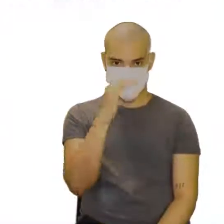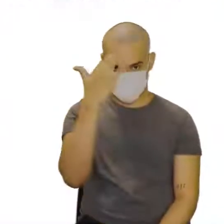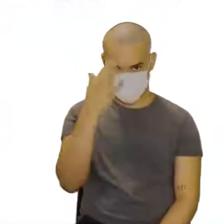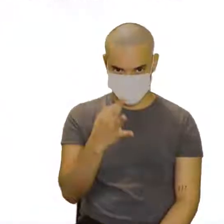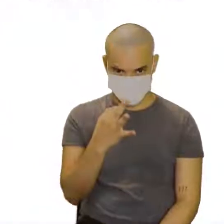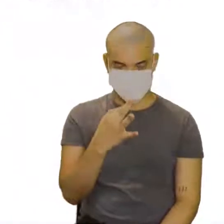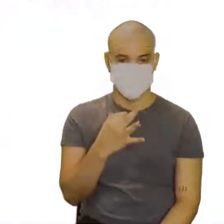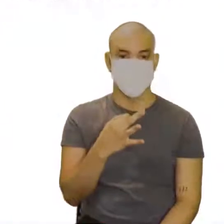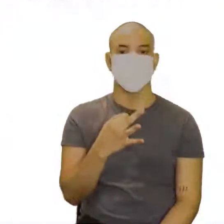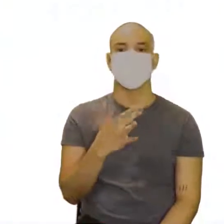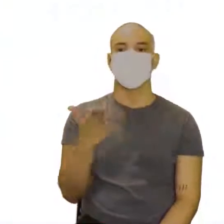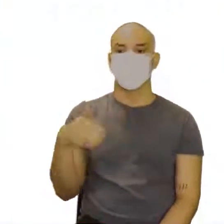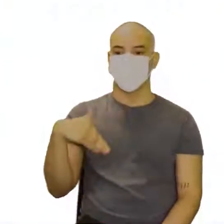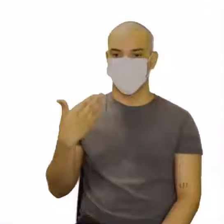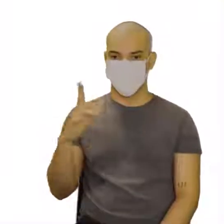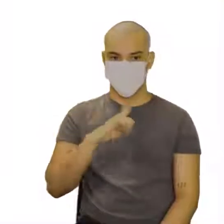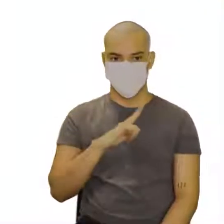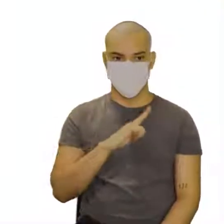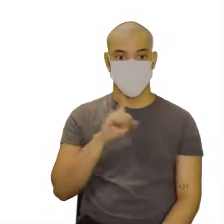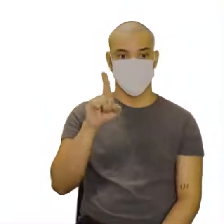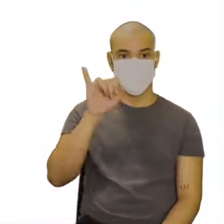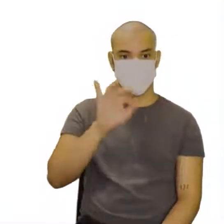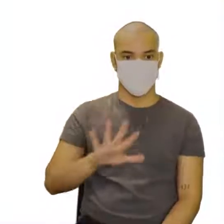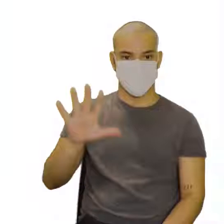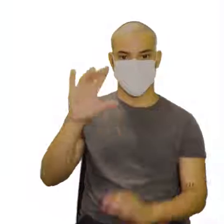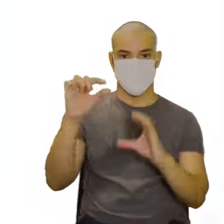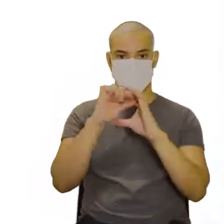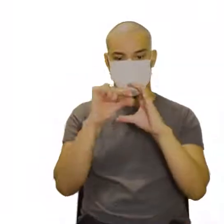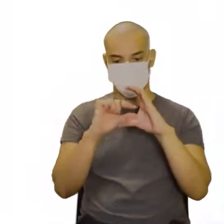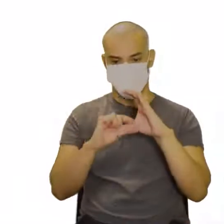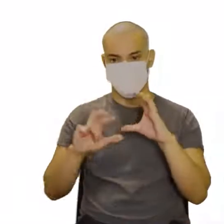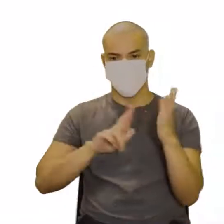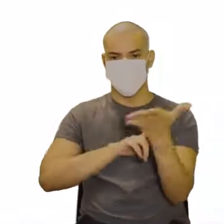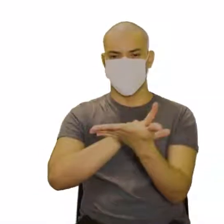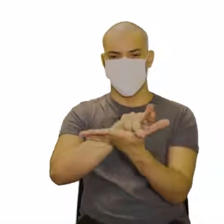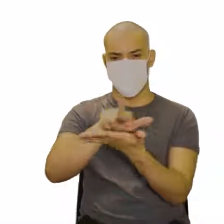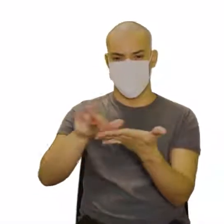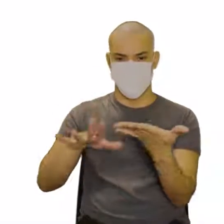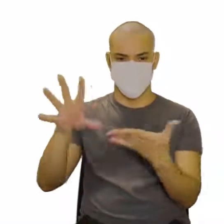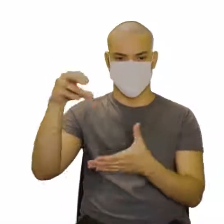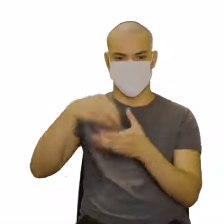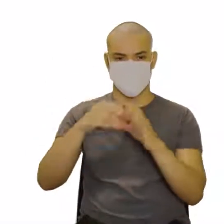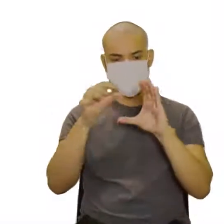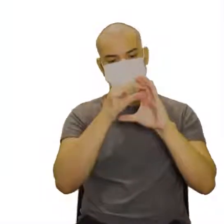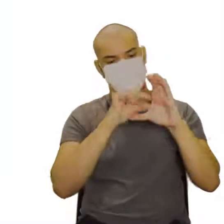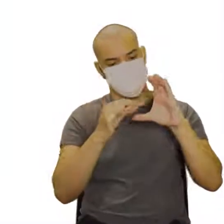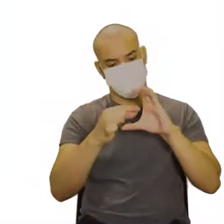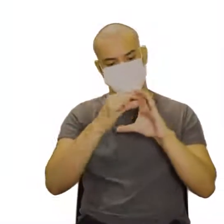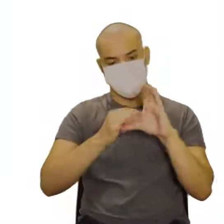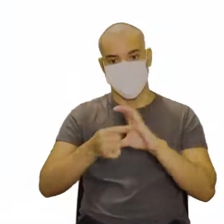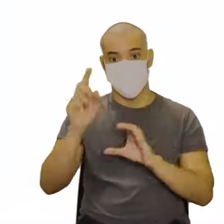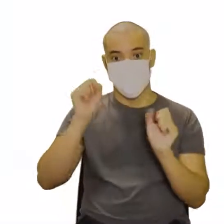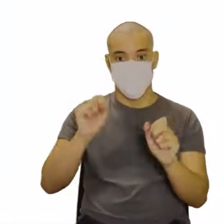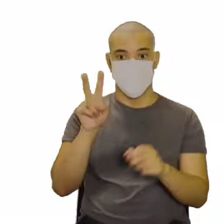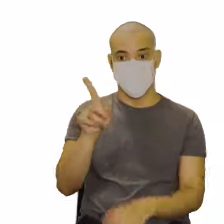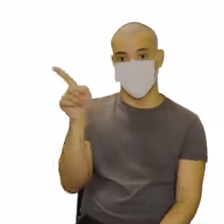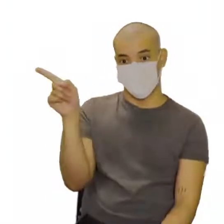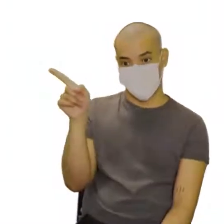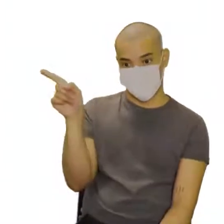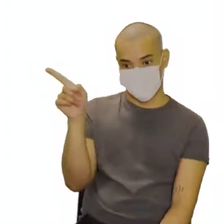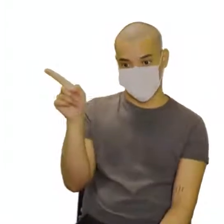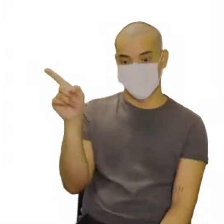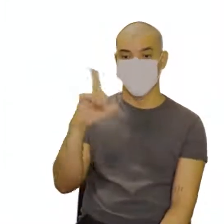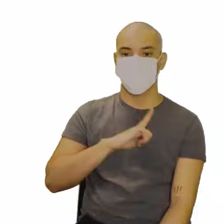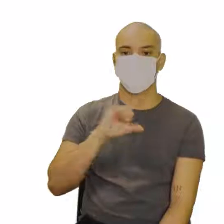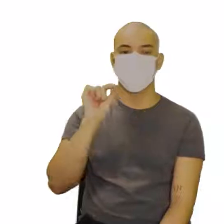isso? Aqui nós temos, olha só, uma imagem com vários capacitores, como vocês podem observar. Então